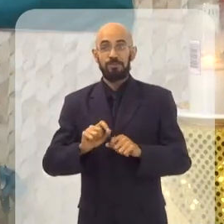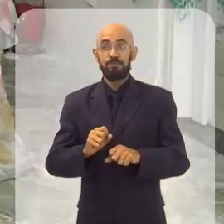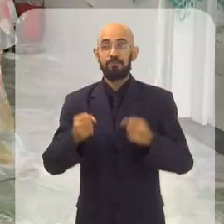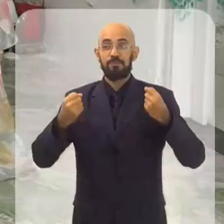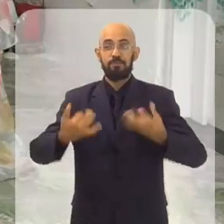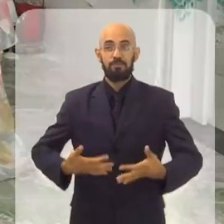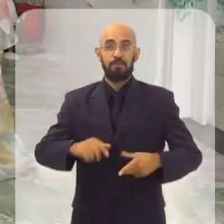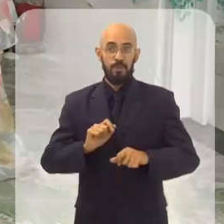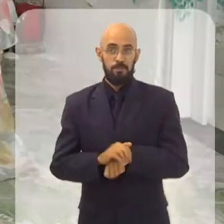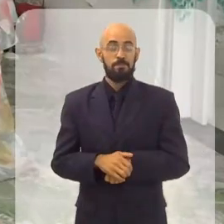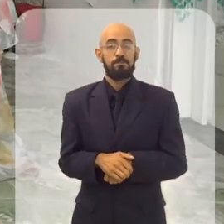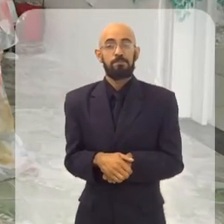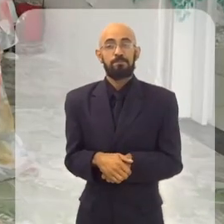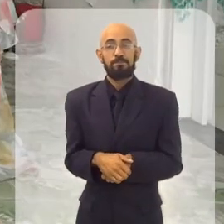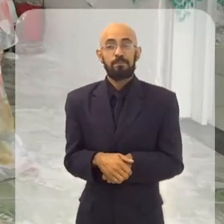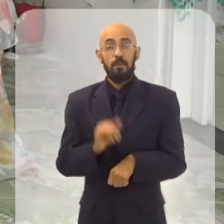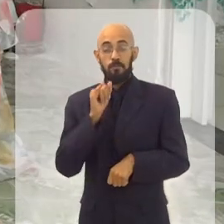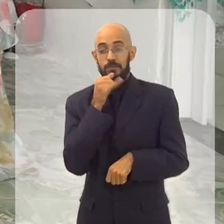você.